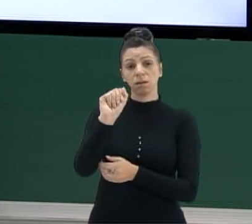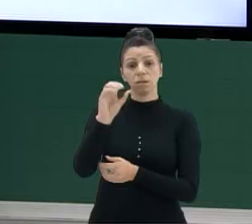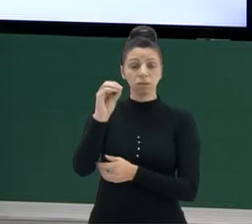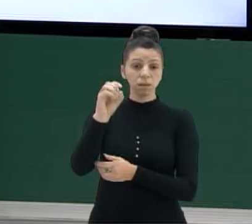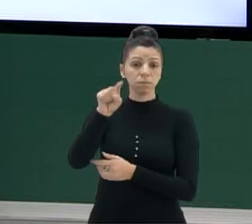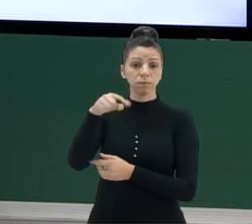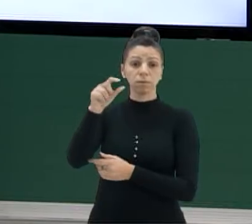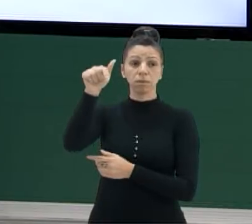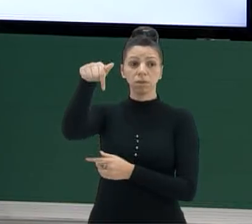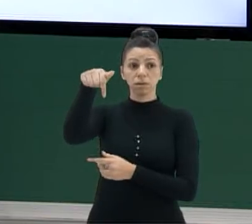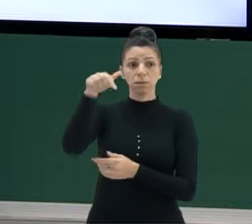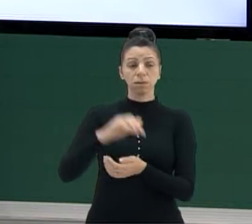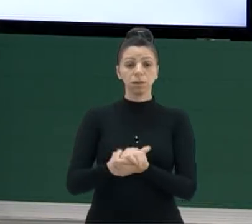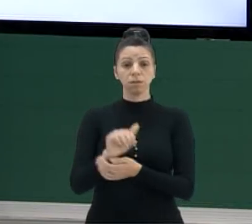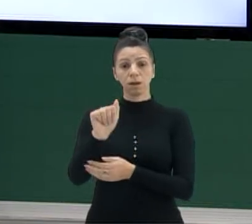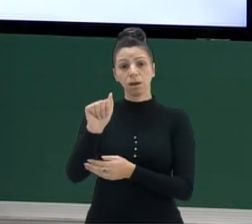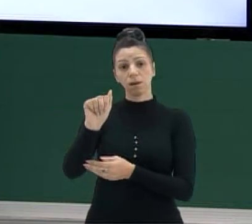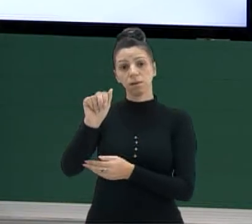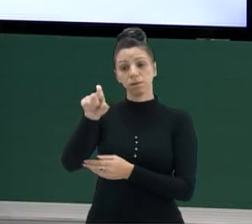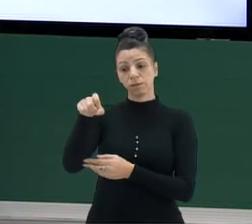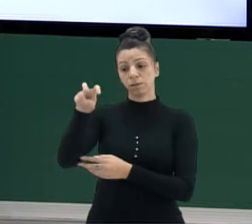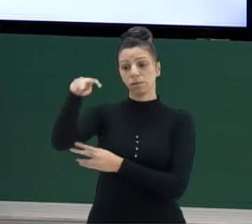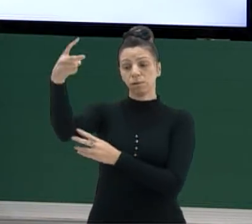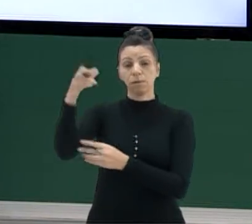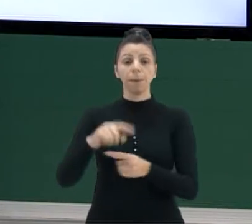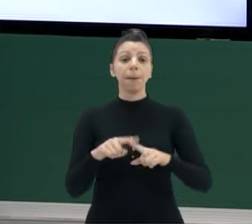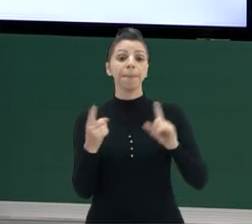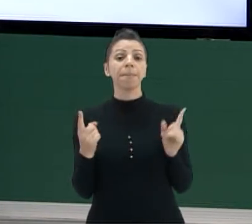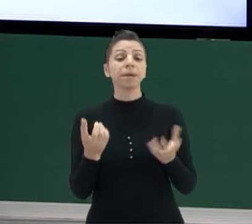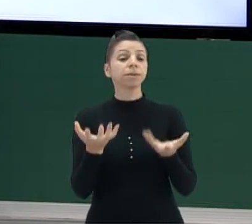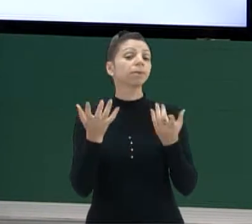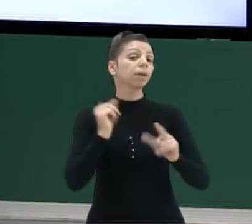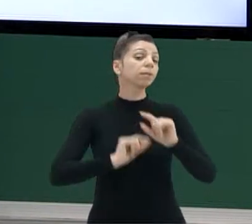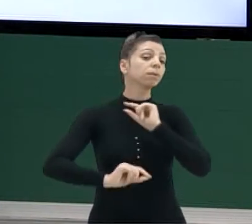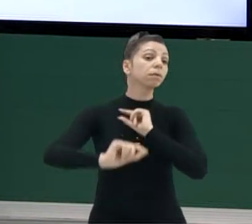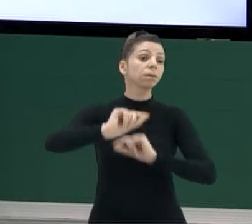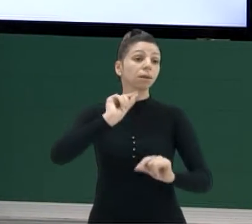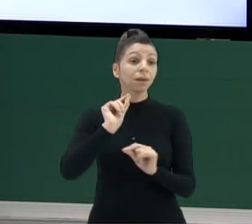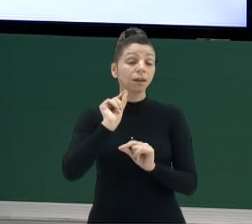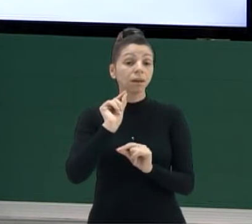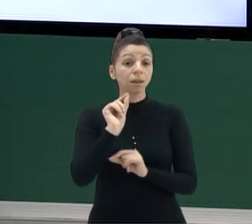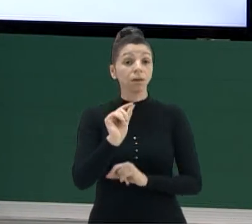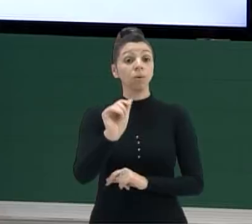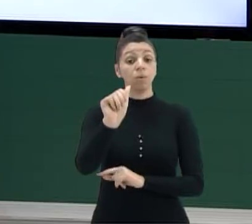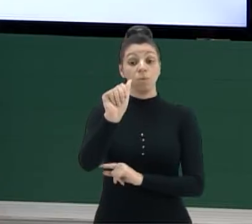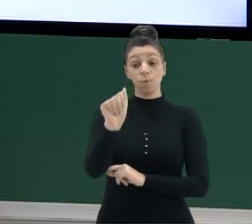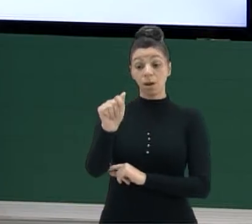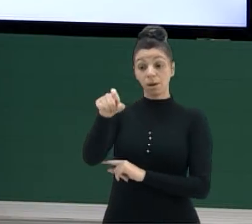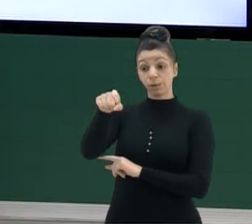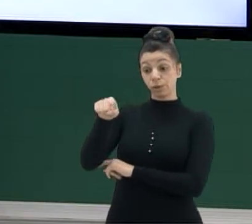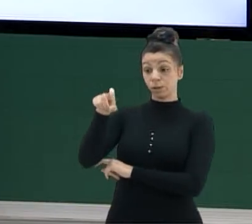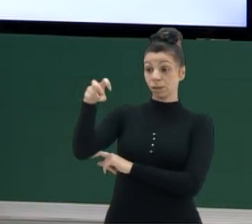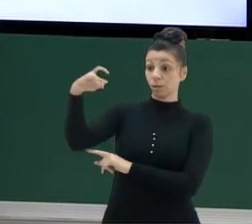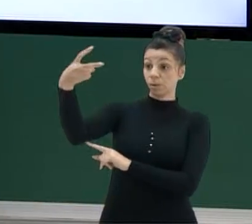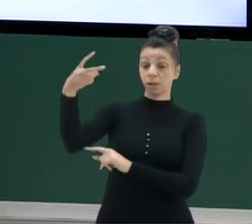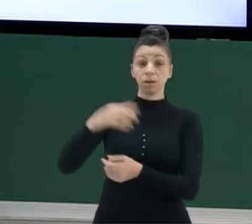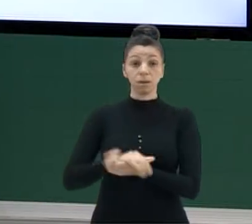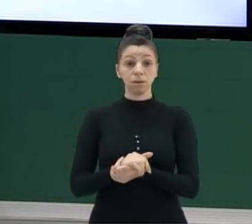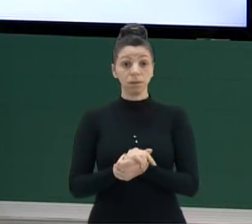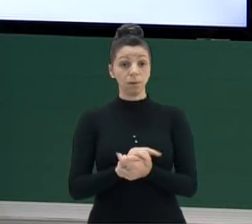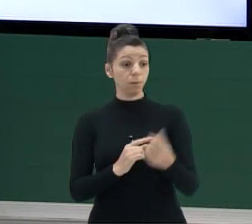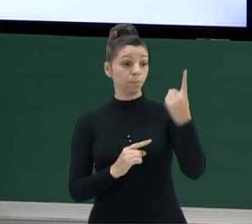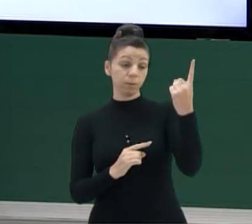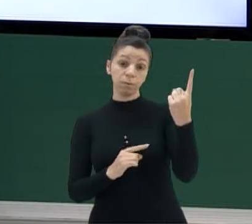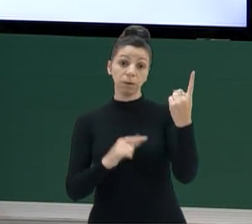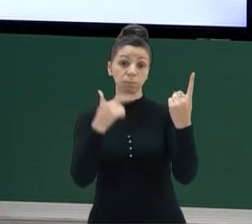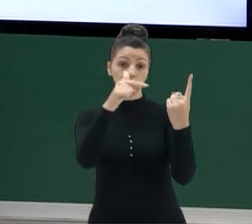0,7ax². Mas eu quero quem? Eu quero quem tem o ax². O primeiro eu não tenho, o segundo eu